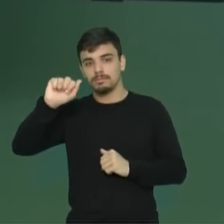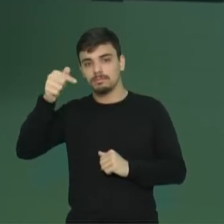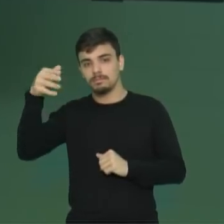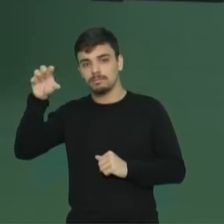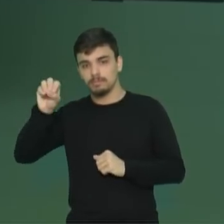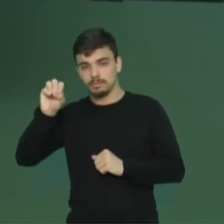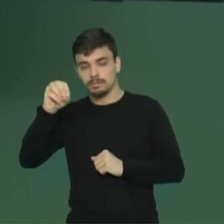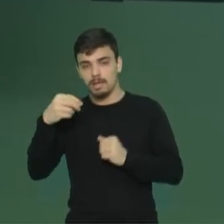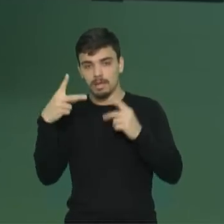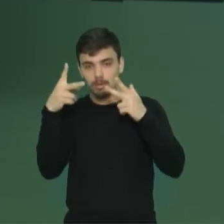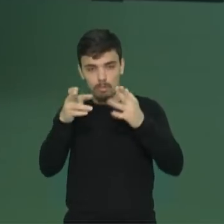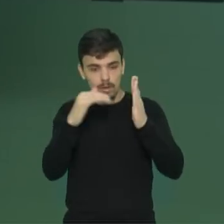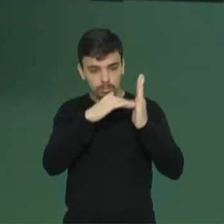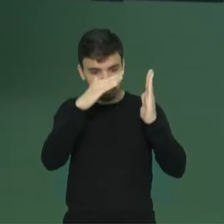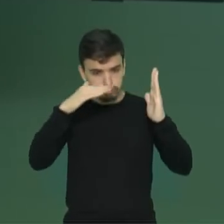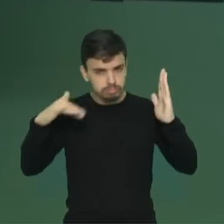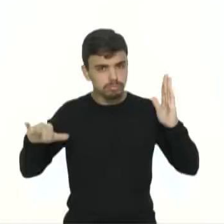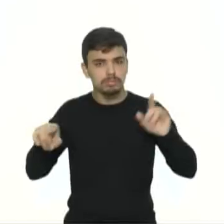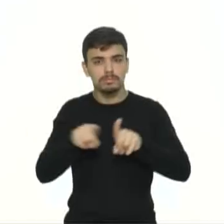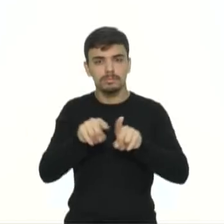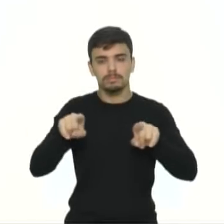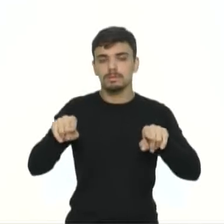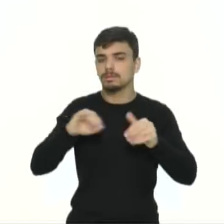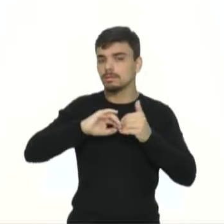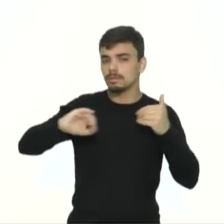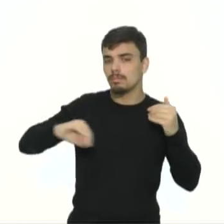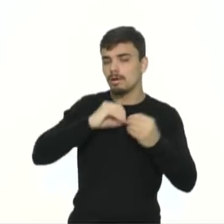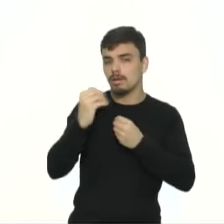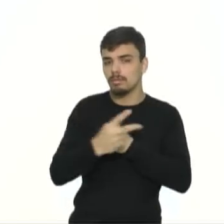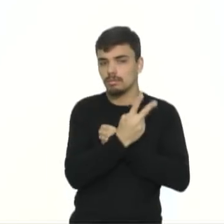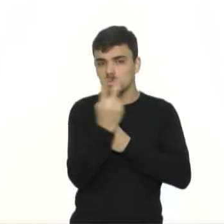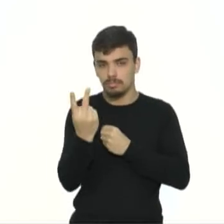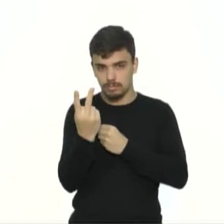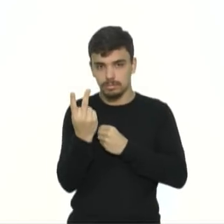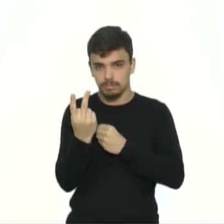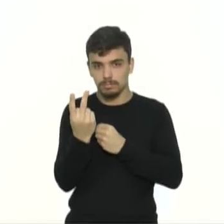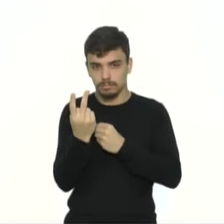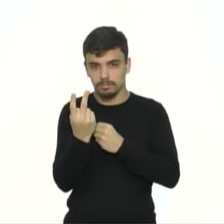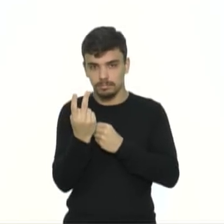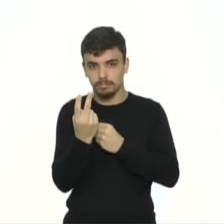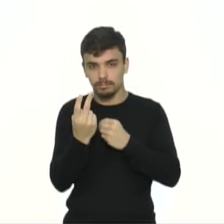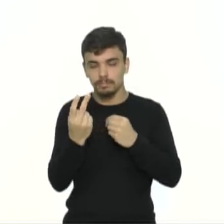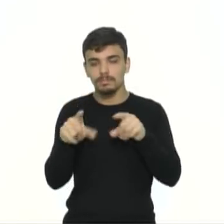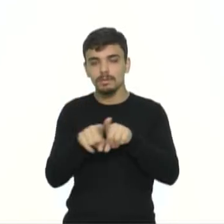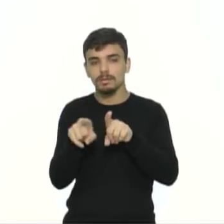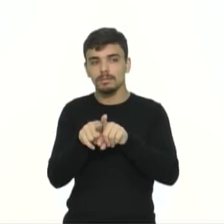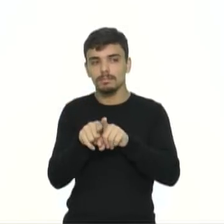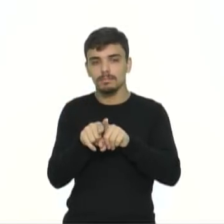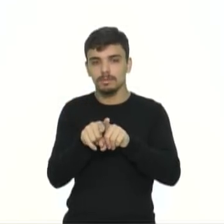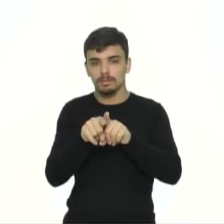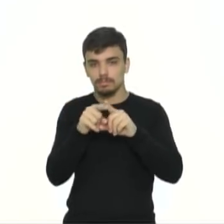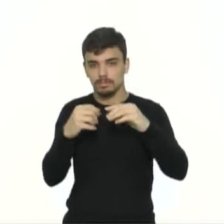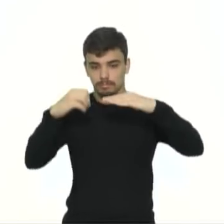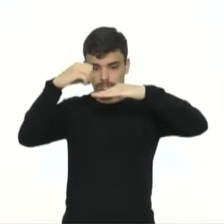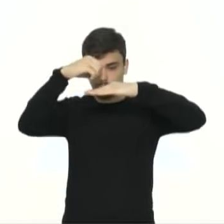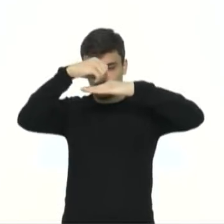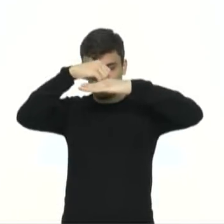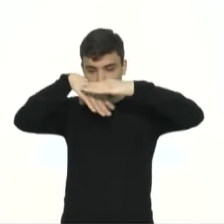mesma onda sendo separada em duas ondas e depois eu faço ainda elas se